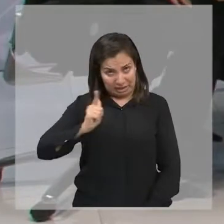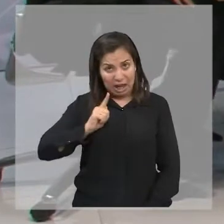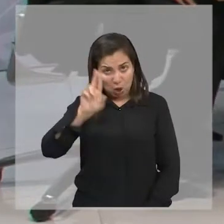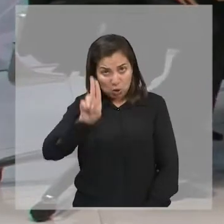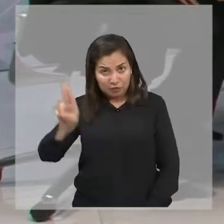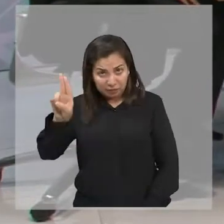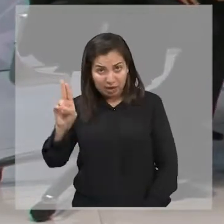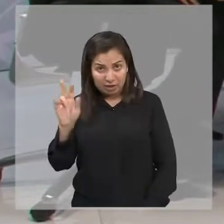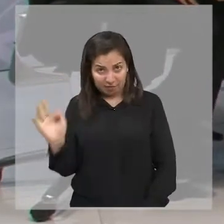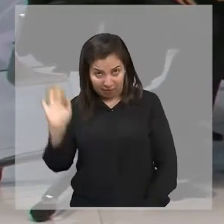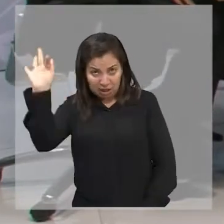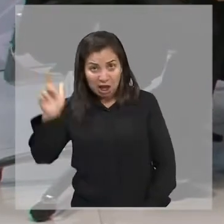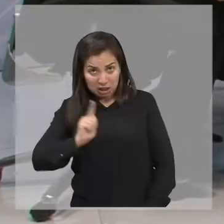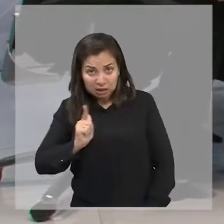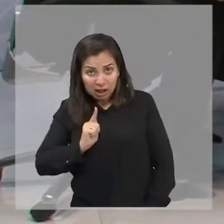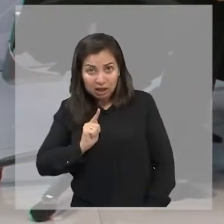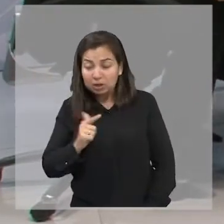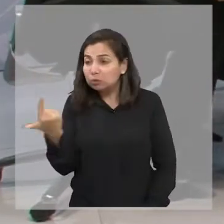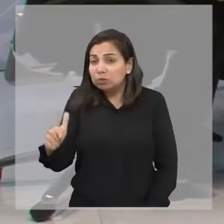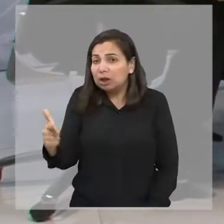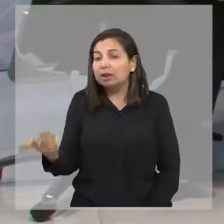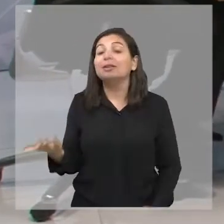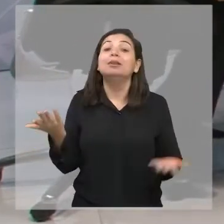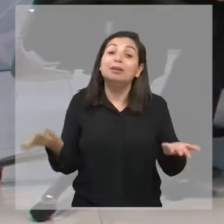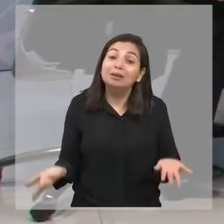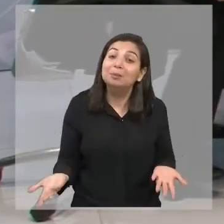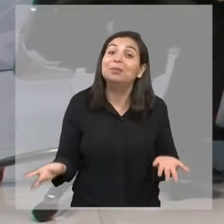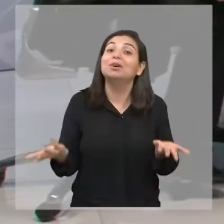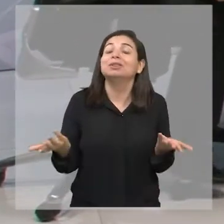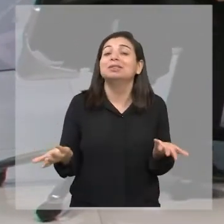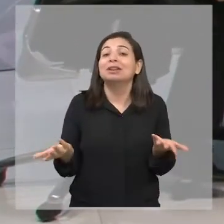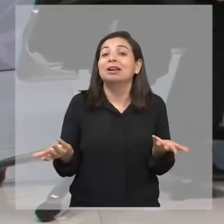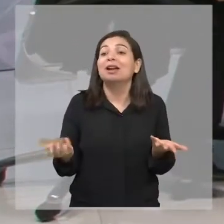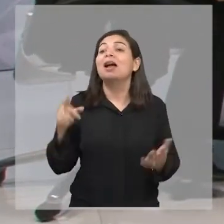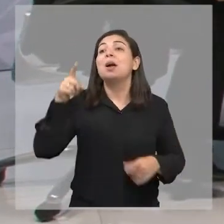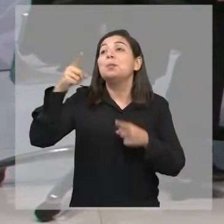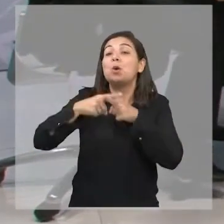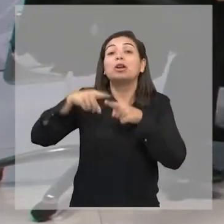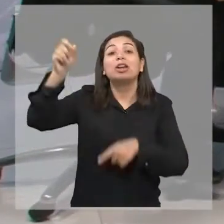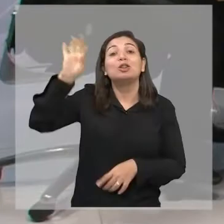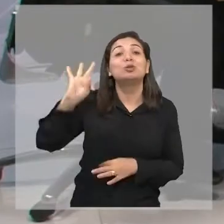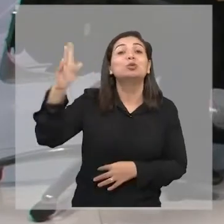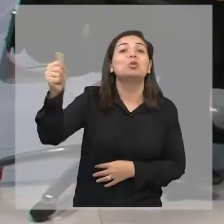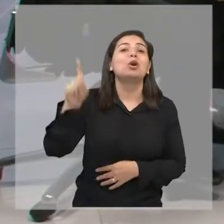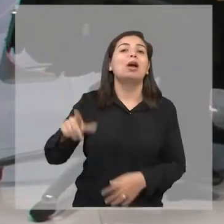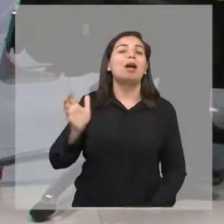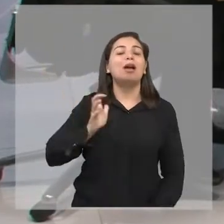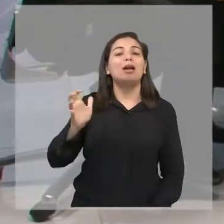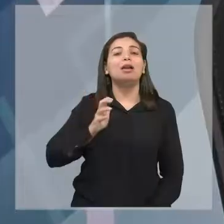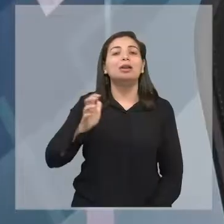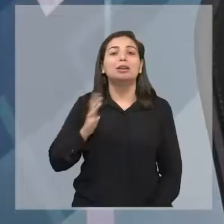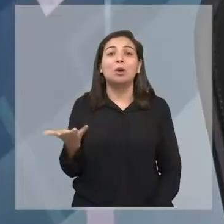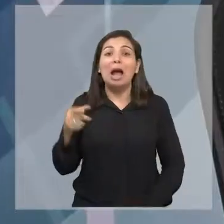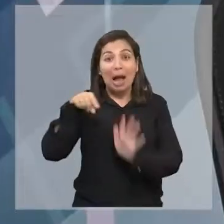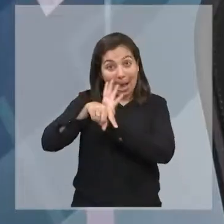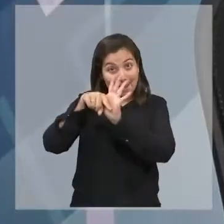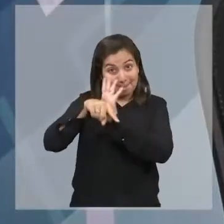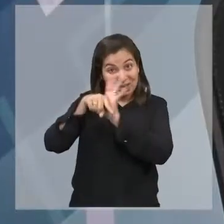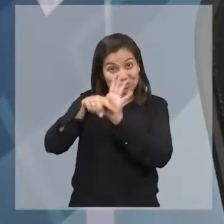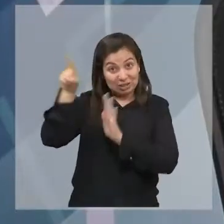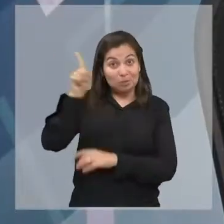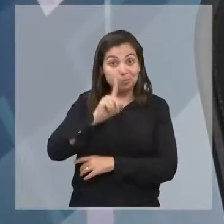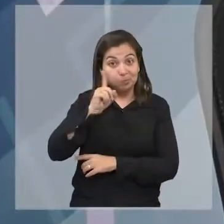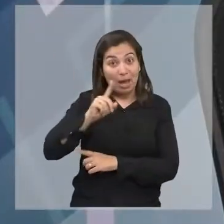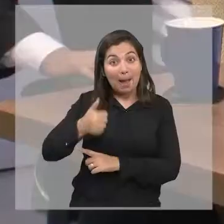A última. Pronto. É Vamos onde você está imitar, querendo. vamos imitar o Você tá americano, eles são ricos. Mas o São rumo deles são próximos, são diferentes. desenvolvidos. A pesquisa americana é melhor do